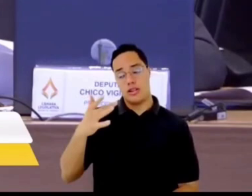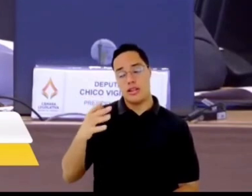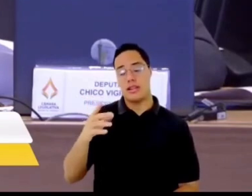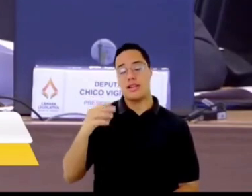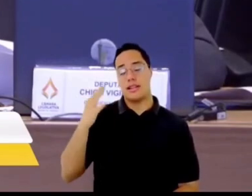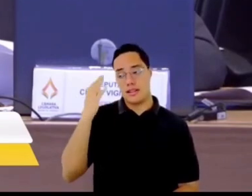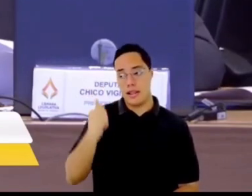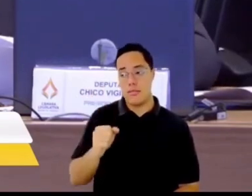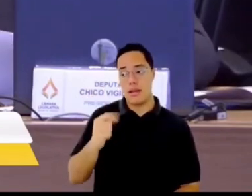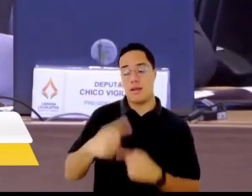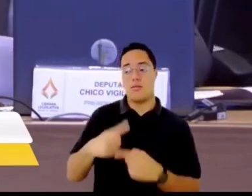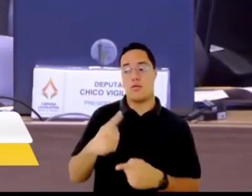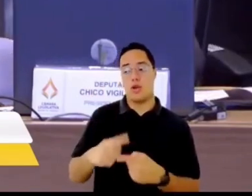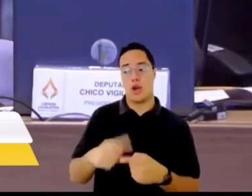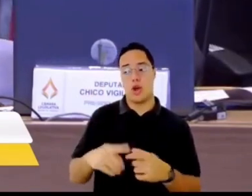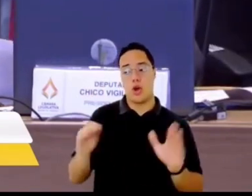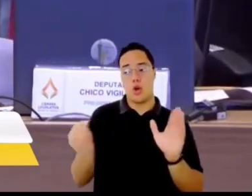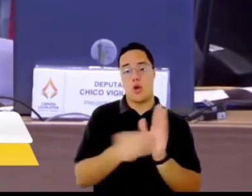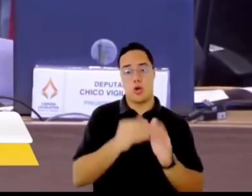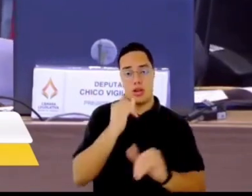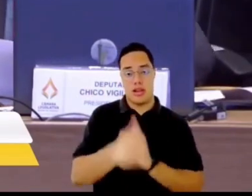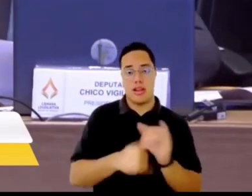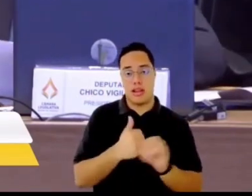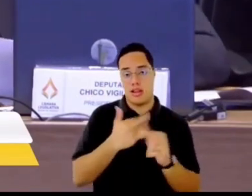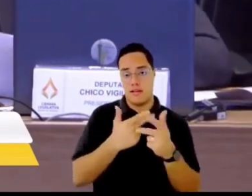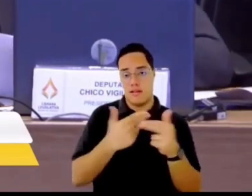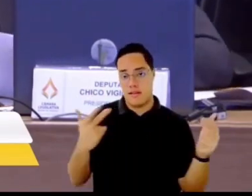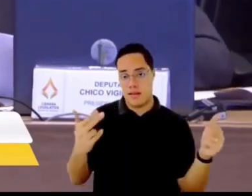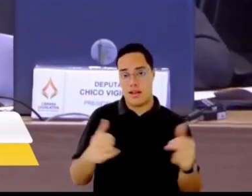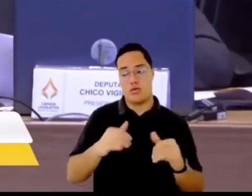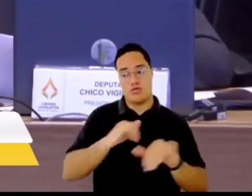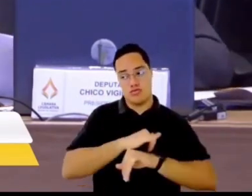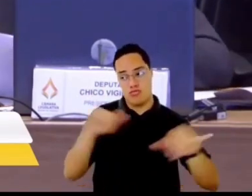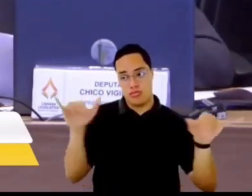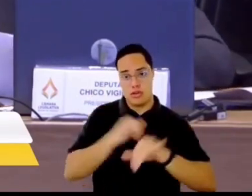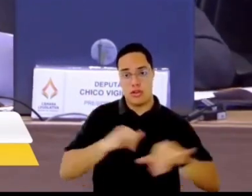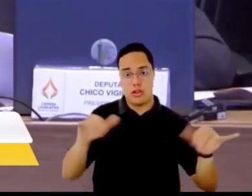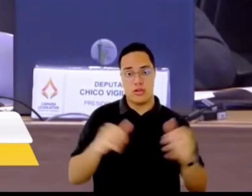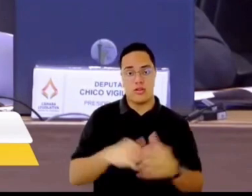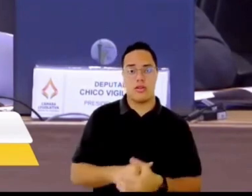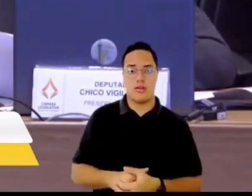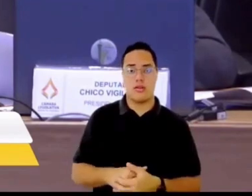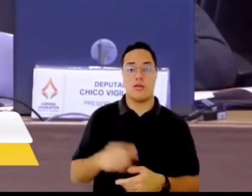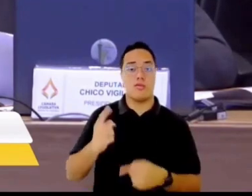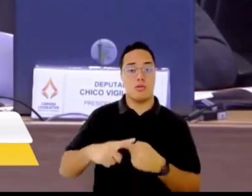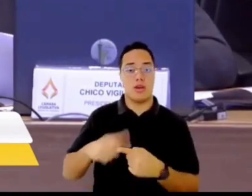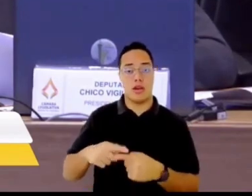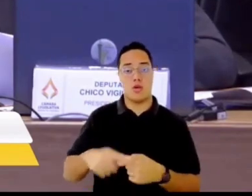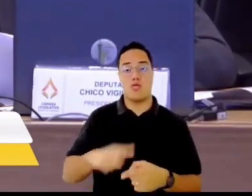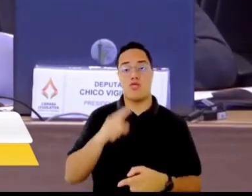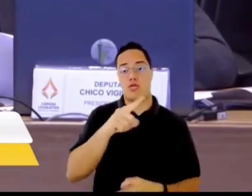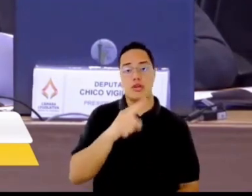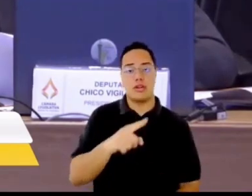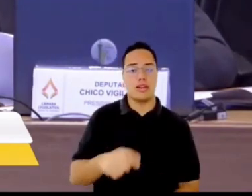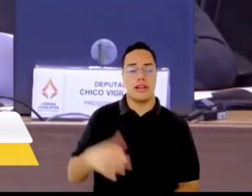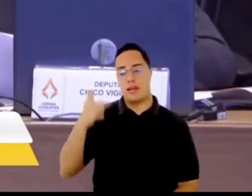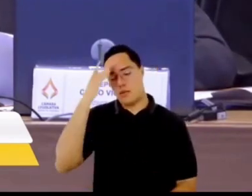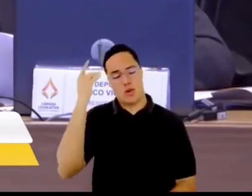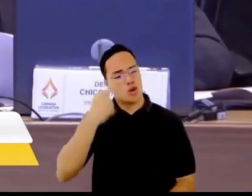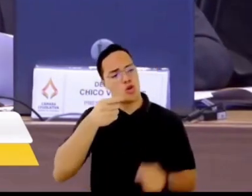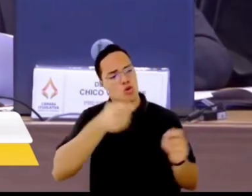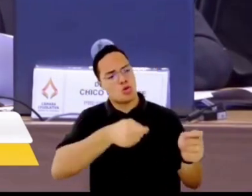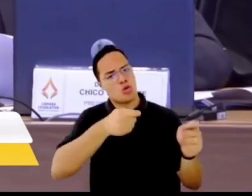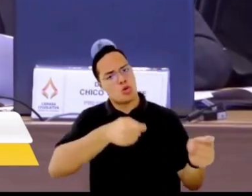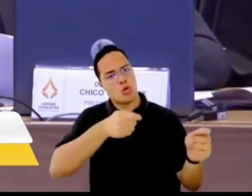disso. Sim. Que o senhor foi utilizado por eles para colocar bomba na rodoviária de